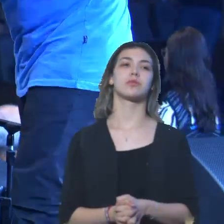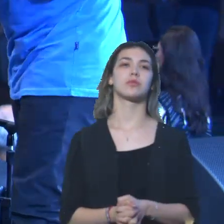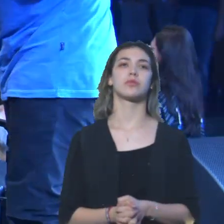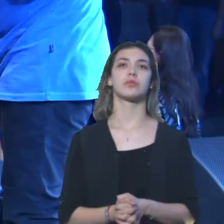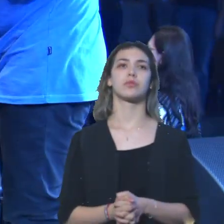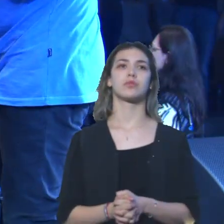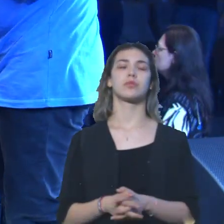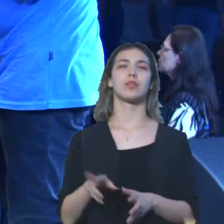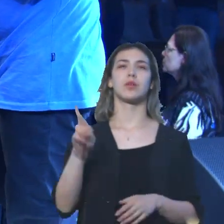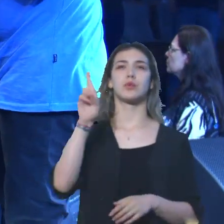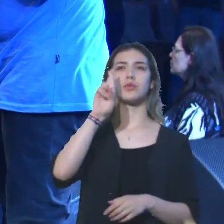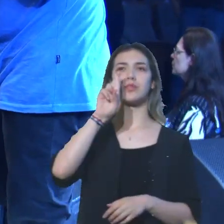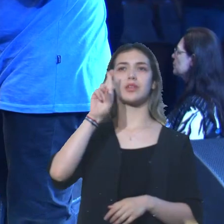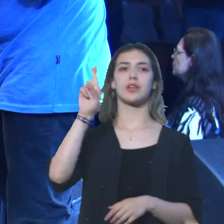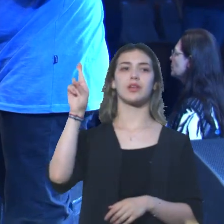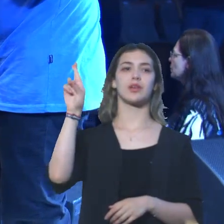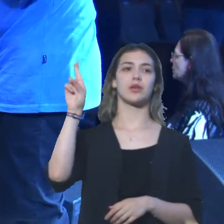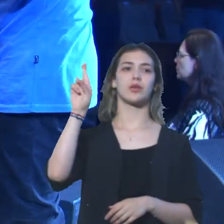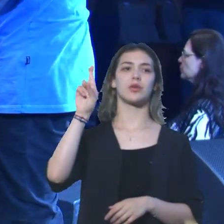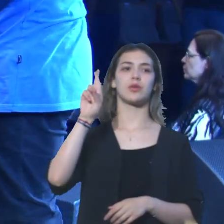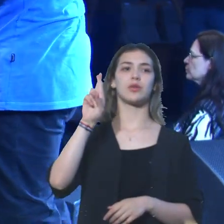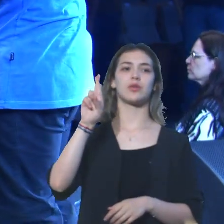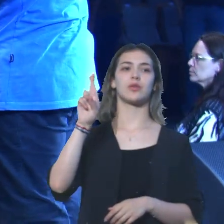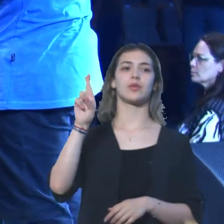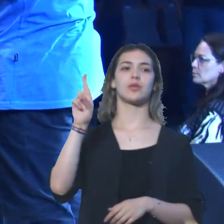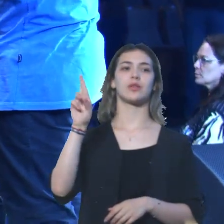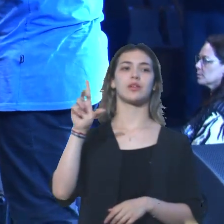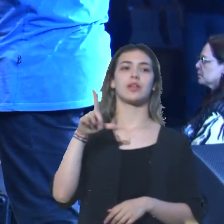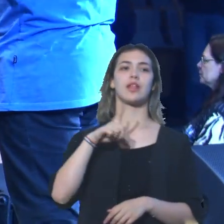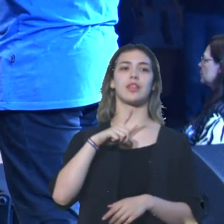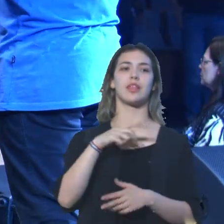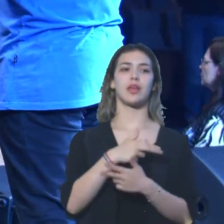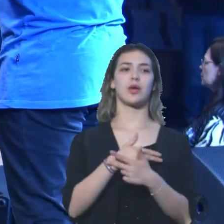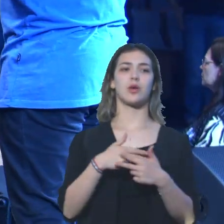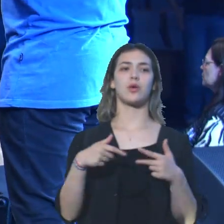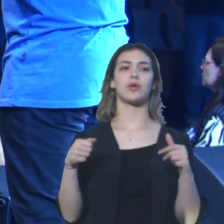O Senhor tem algo para fazer na sua vida.